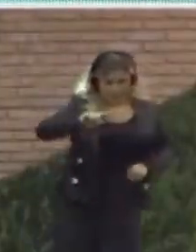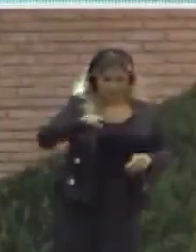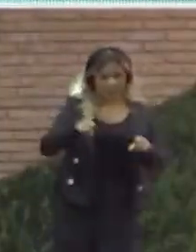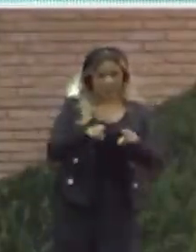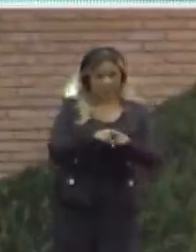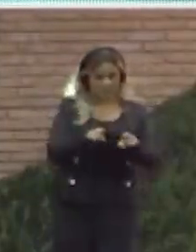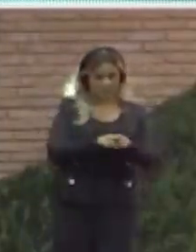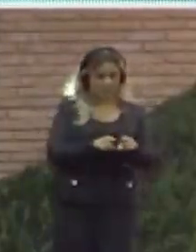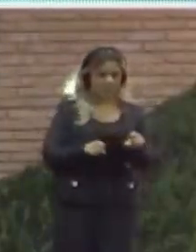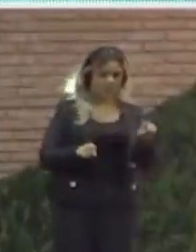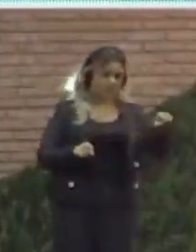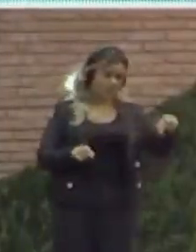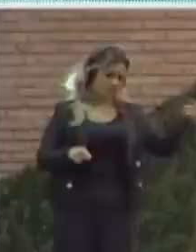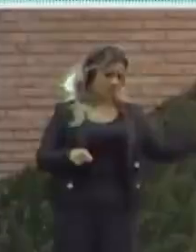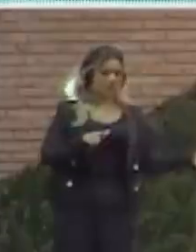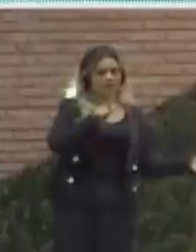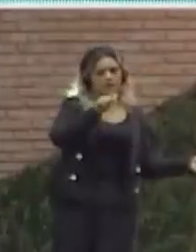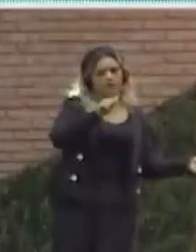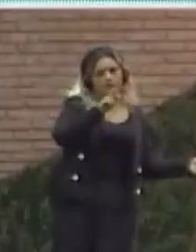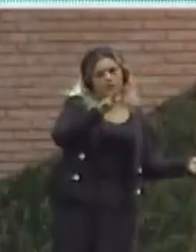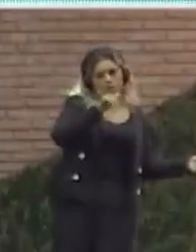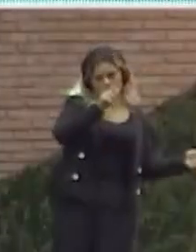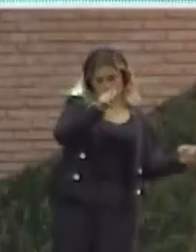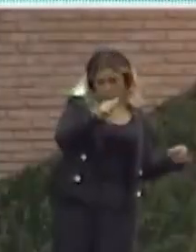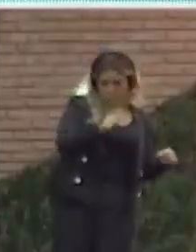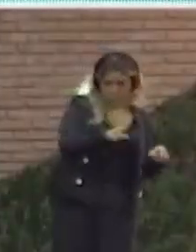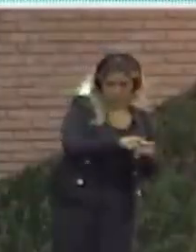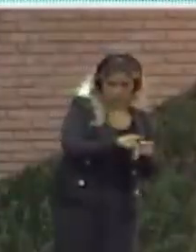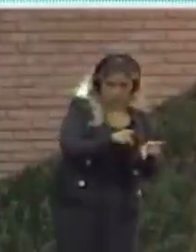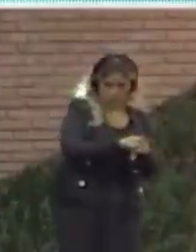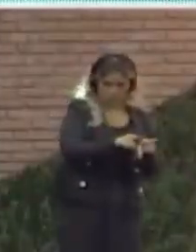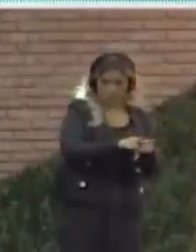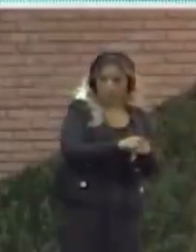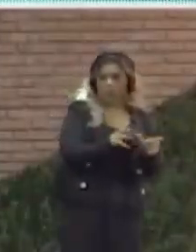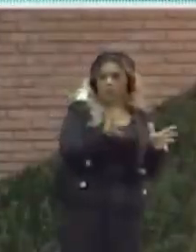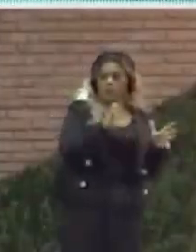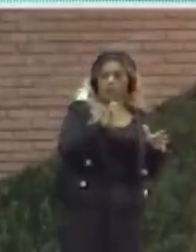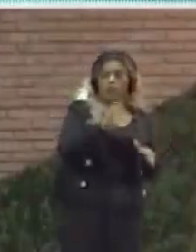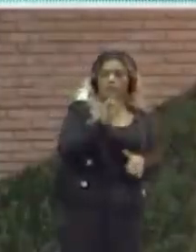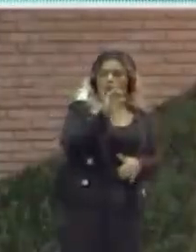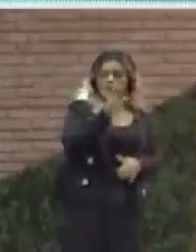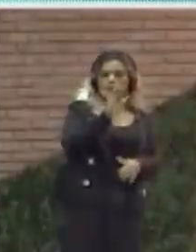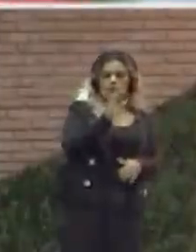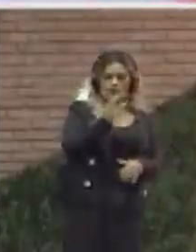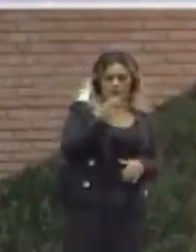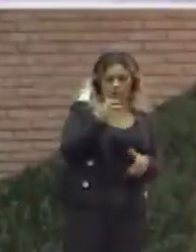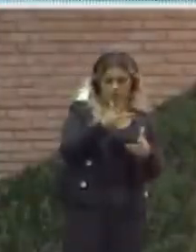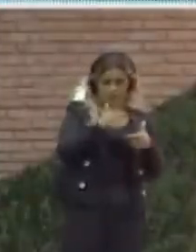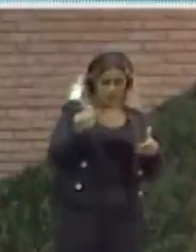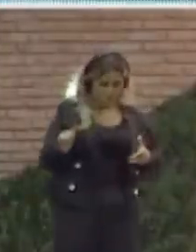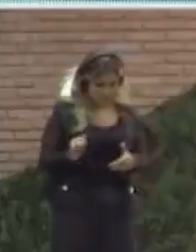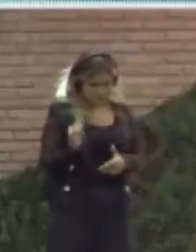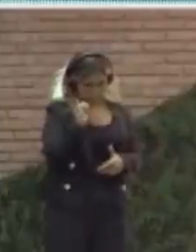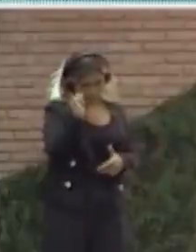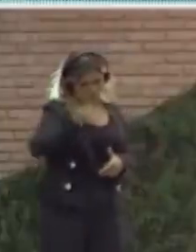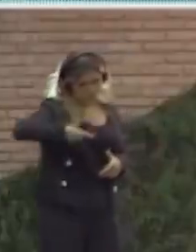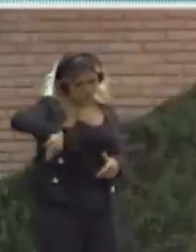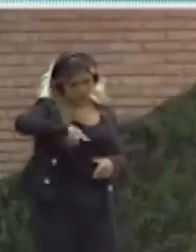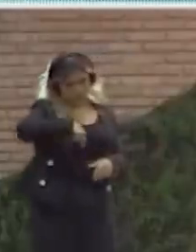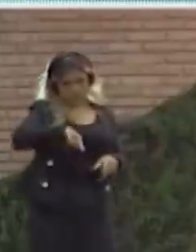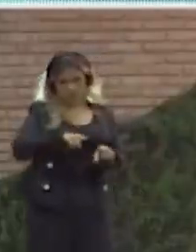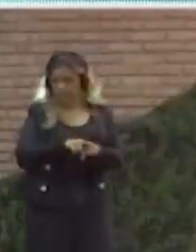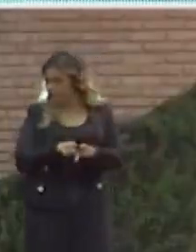a Gabriela contribuiu aqui conosco. Eu queria chamar a atenção de alguns pontos aqui para vocês.